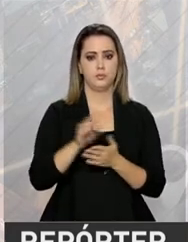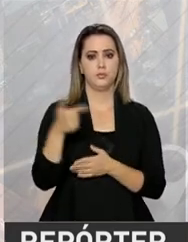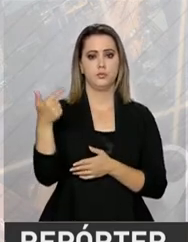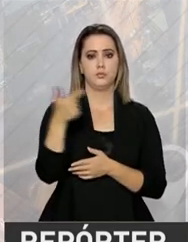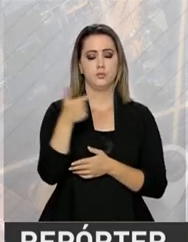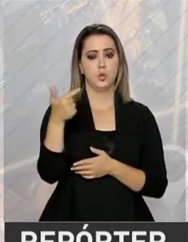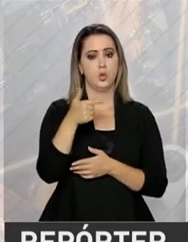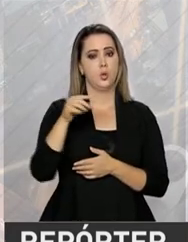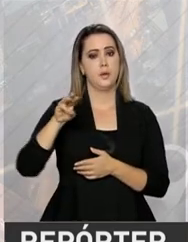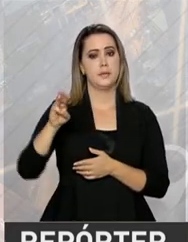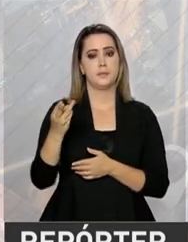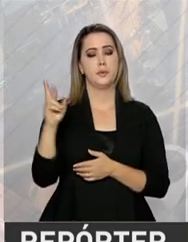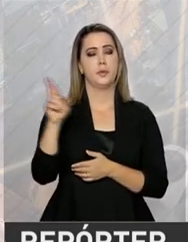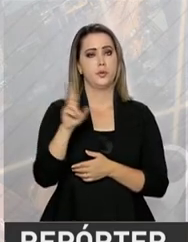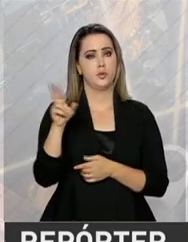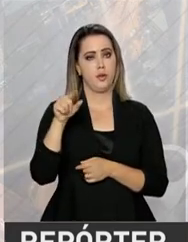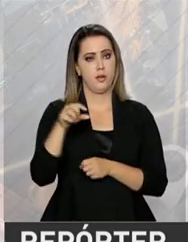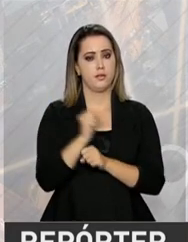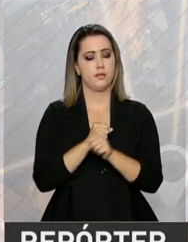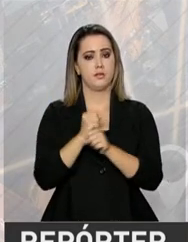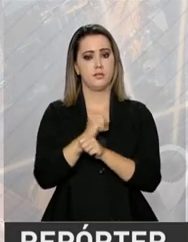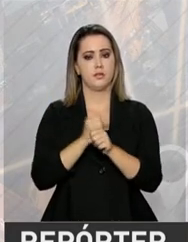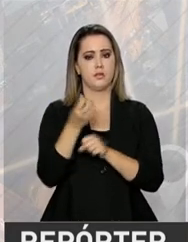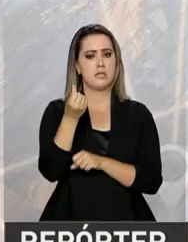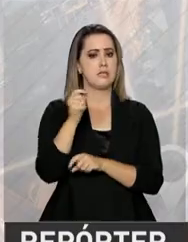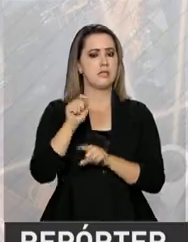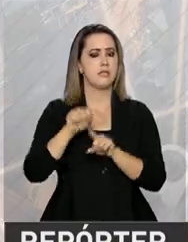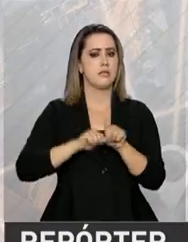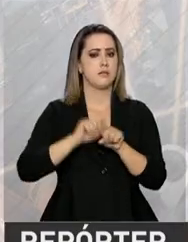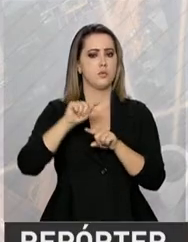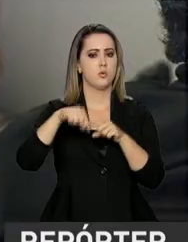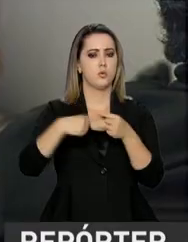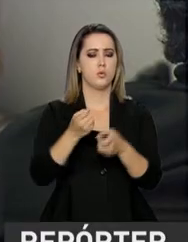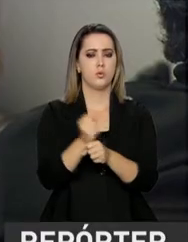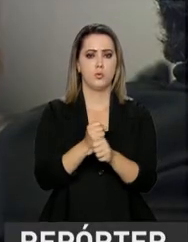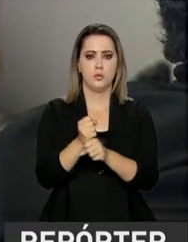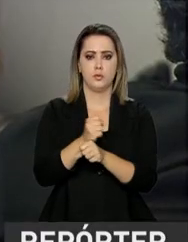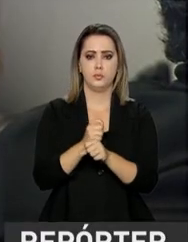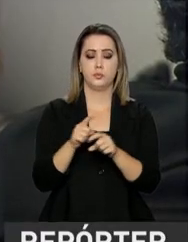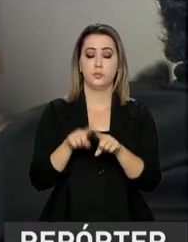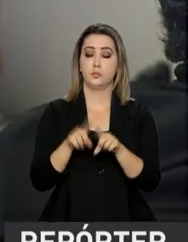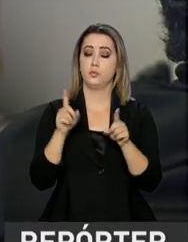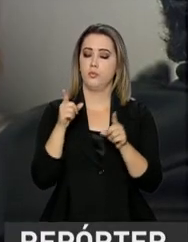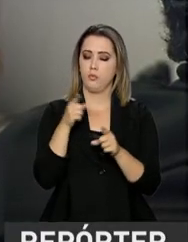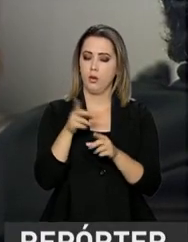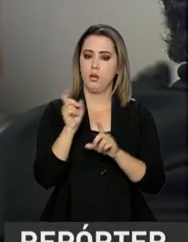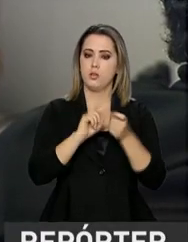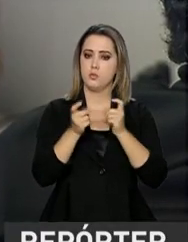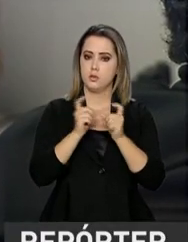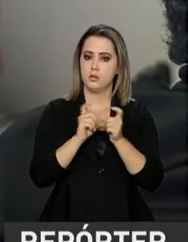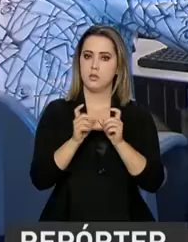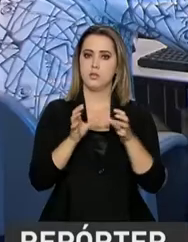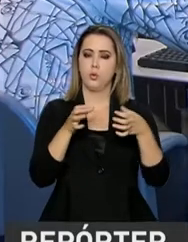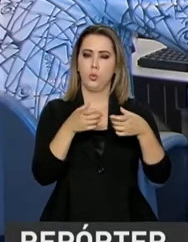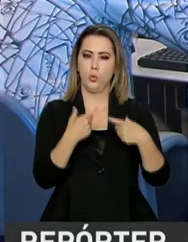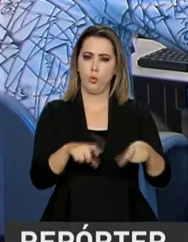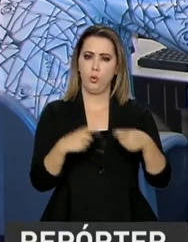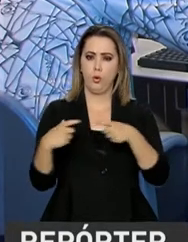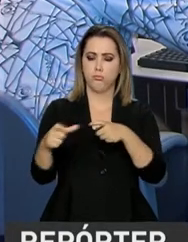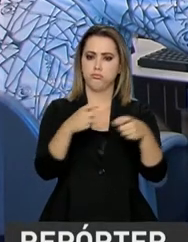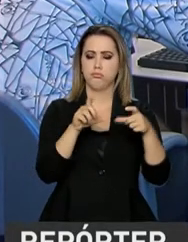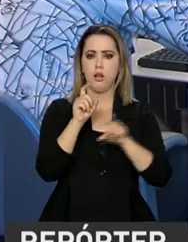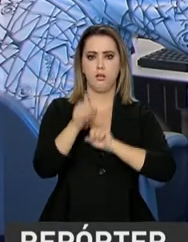2 milhões de reais neste ano e 6 milhões de reais no ano que vem além de realizar a gestão dos telecentros o